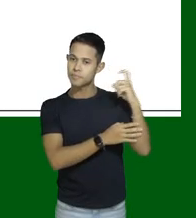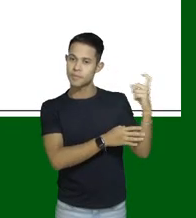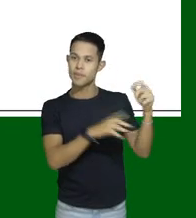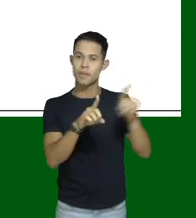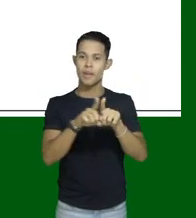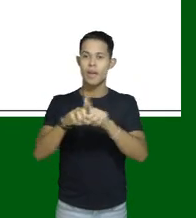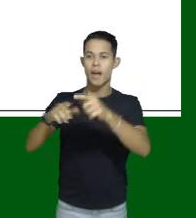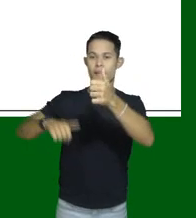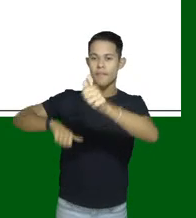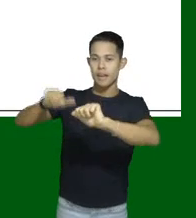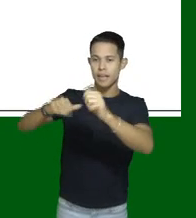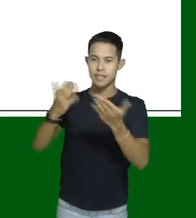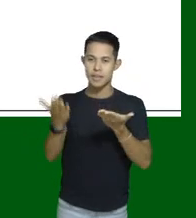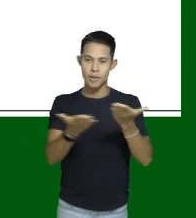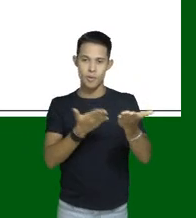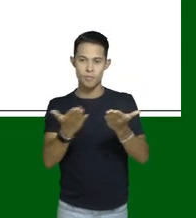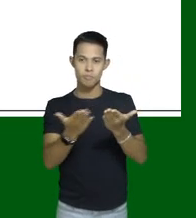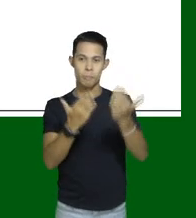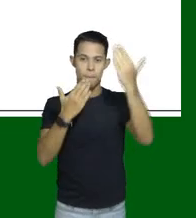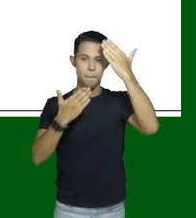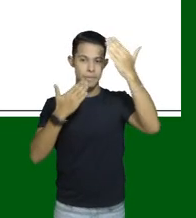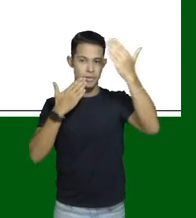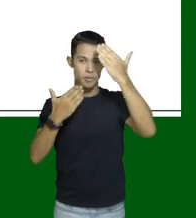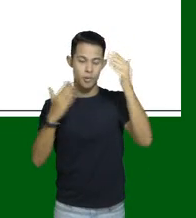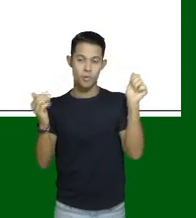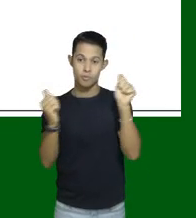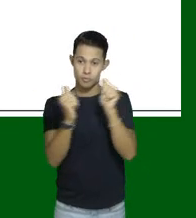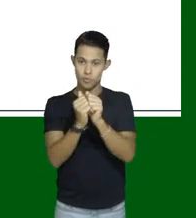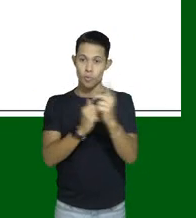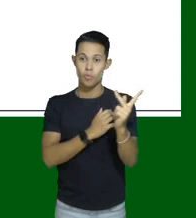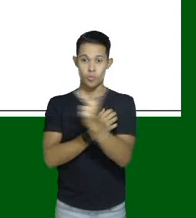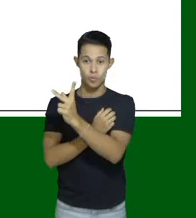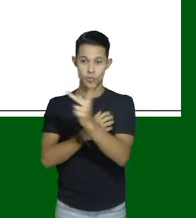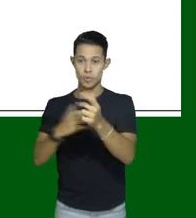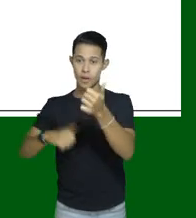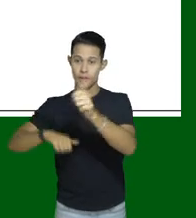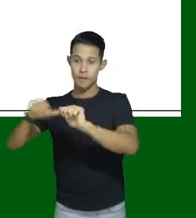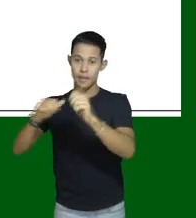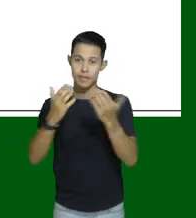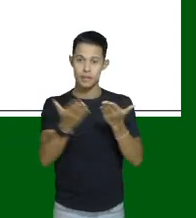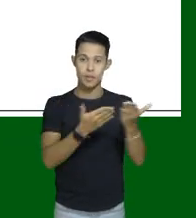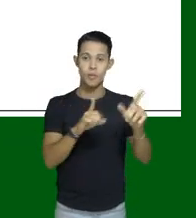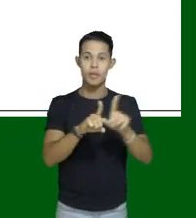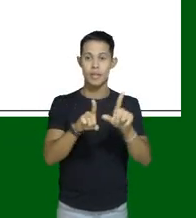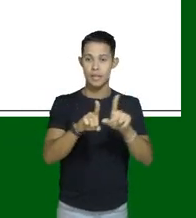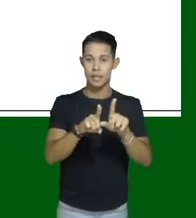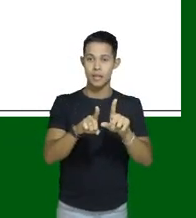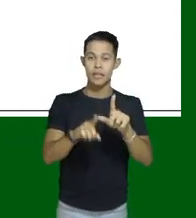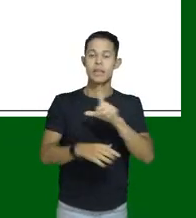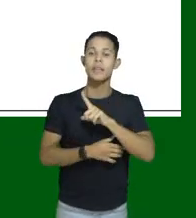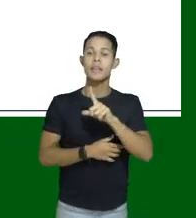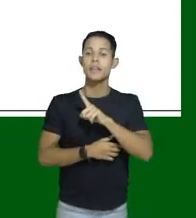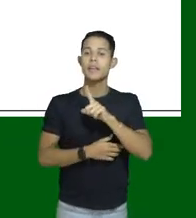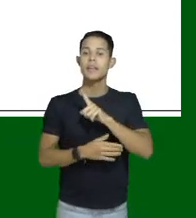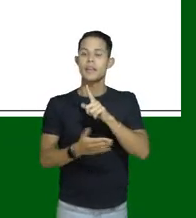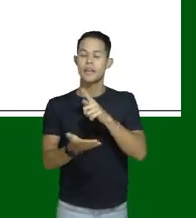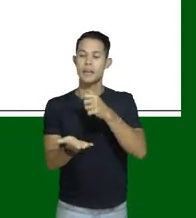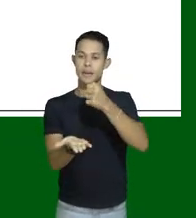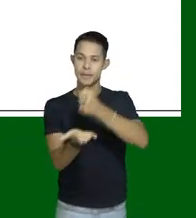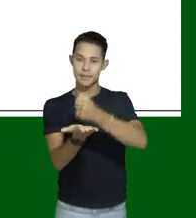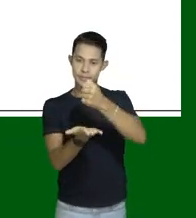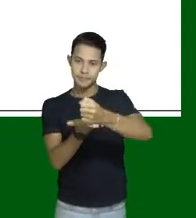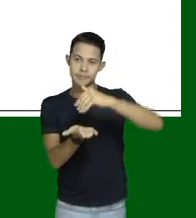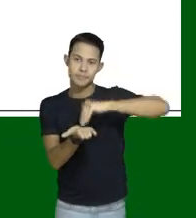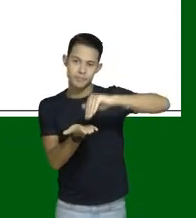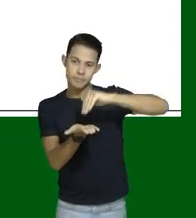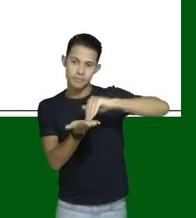atendimento com psicólogo, tanto na avaliação quanto no atendimento. A gente tem psicólogo contratado pela Secretaria de Educação para fazer o atendimento das